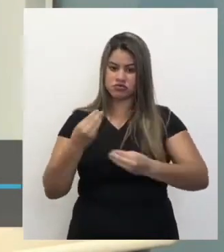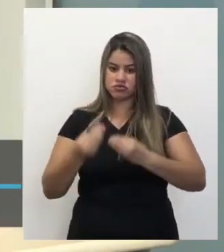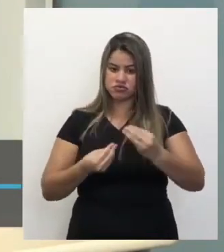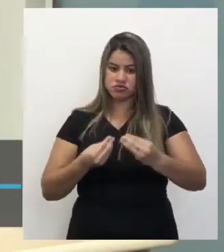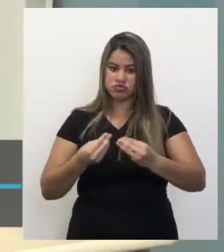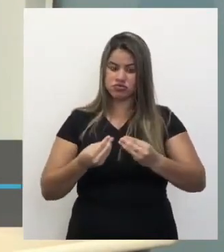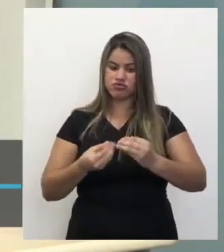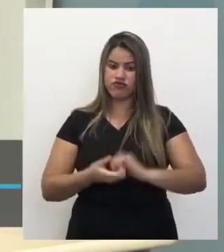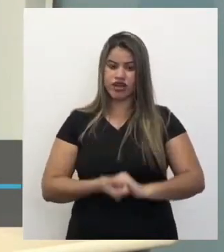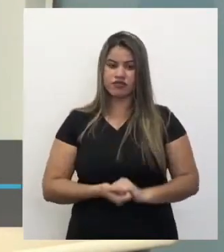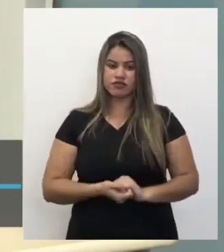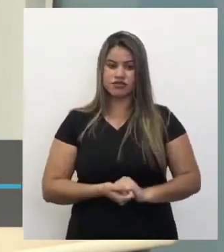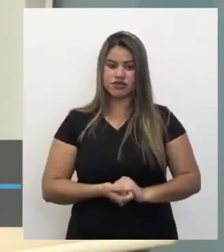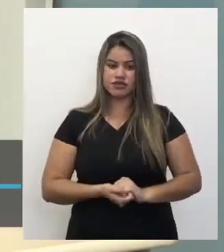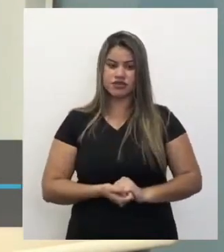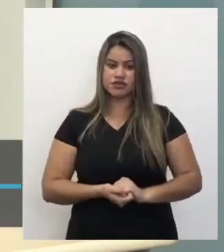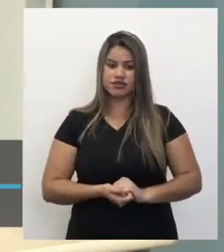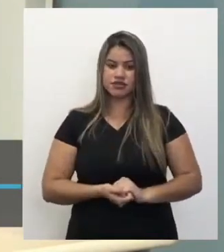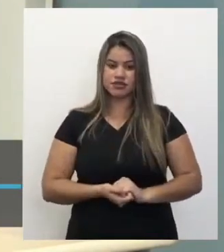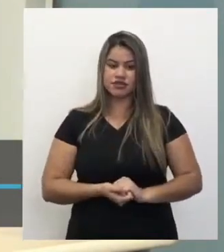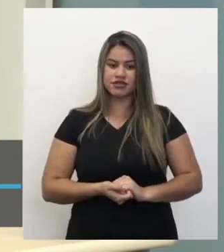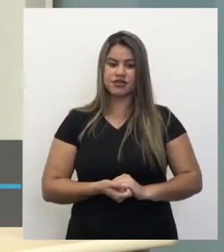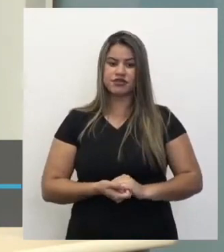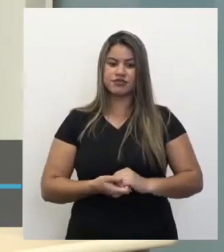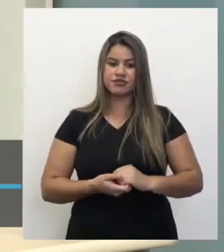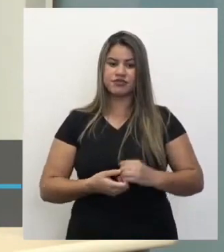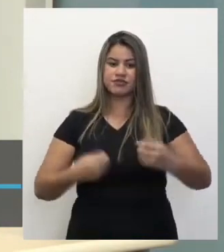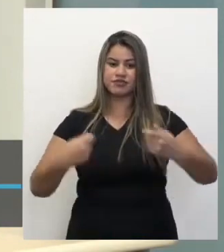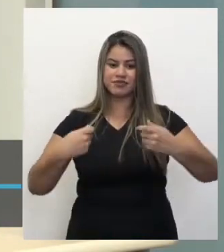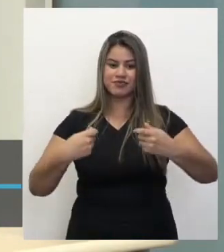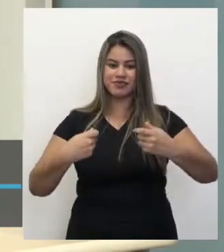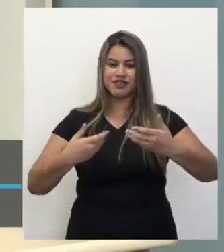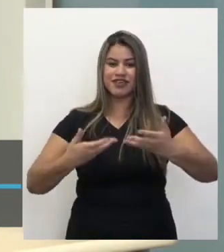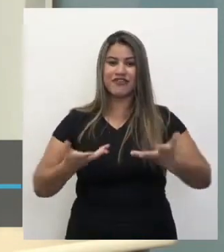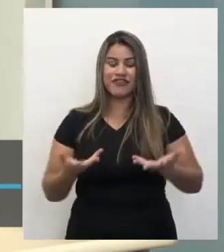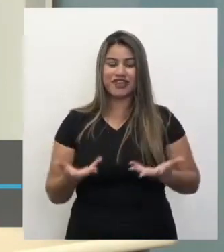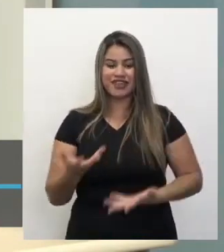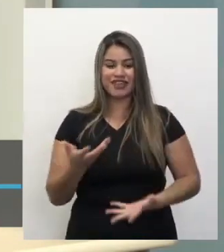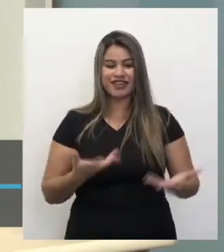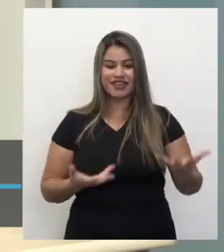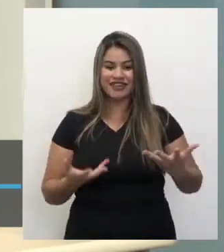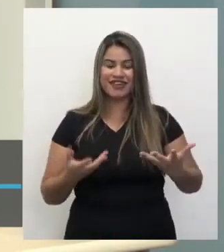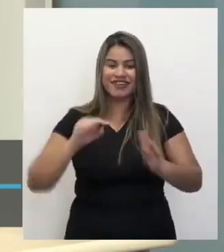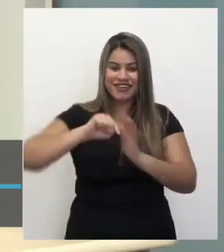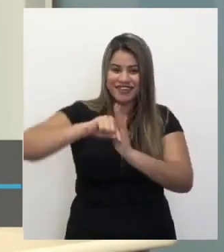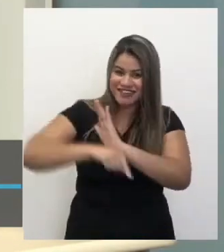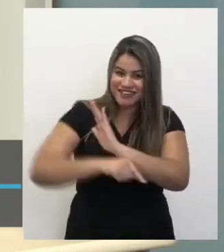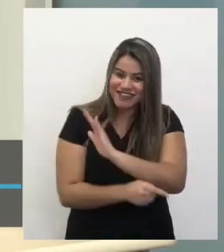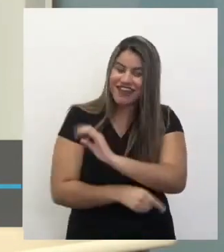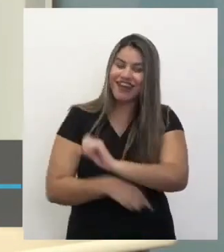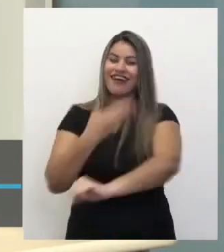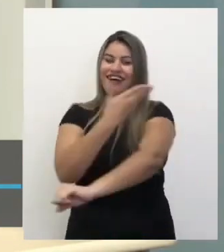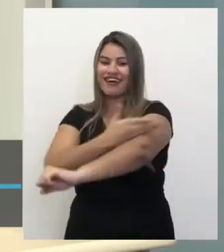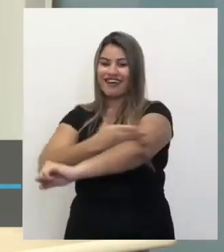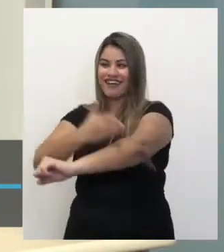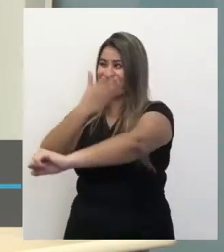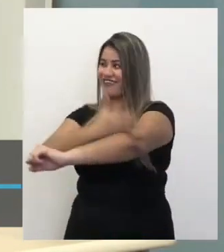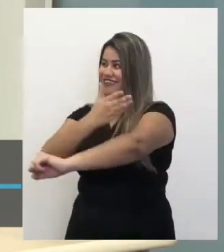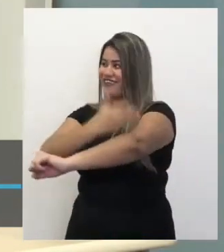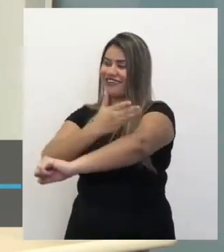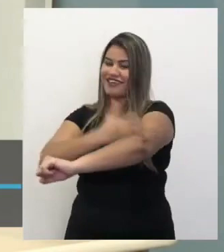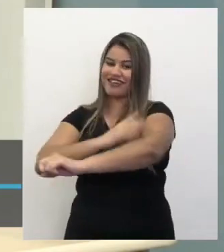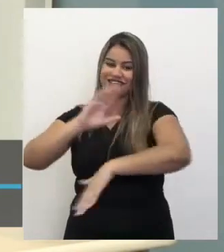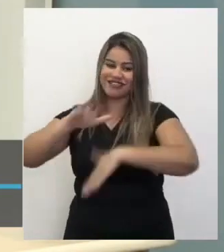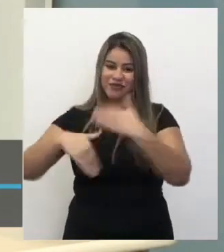as chamadas iluminuras, aí que fica um exemplar de arte medieval. A gente vai se aprofundar na arte medieval em aulas posteriores,